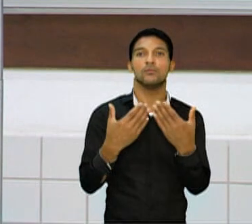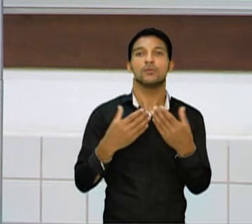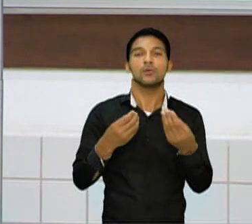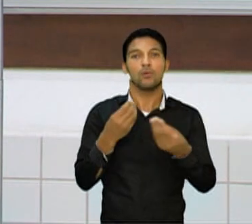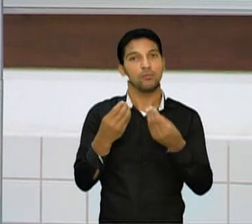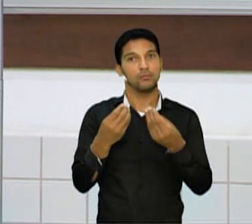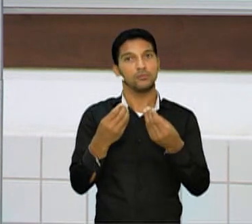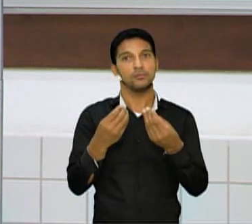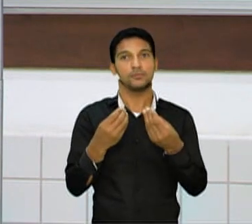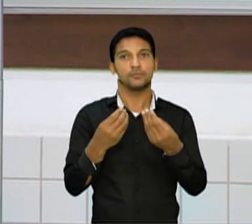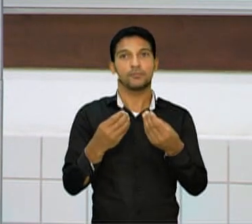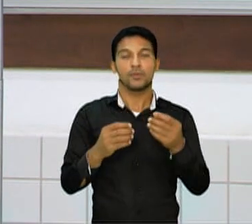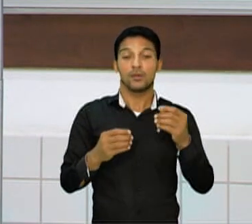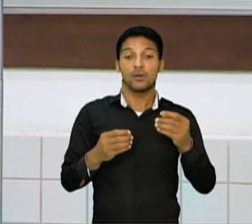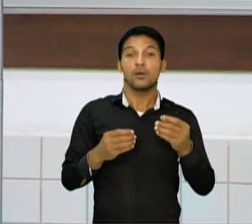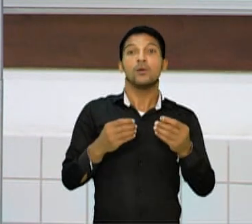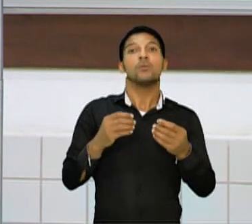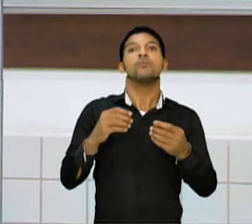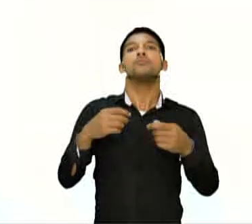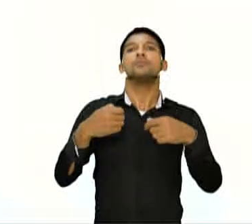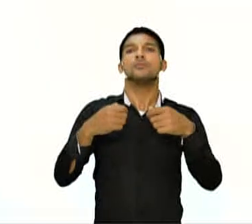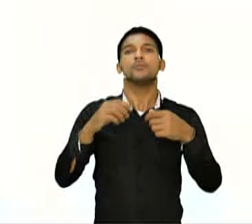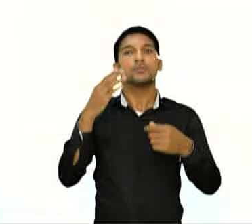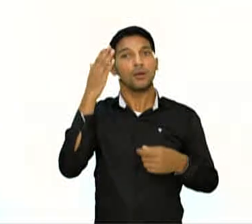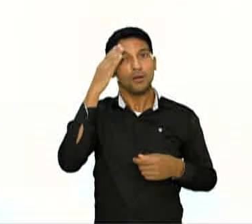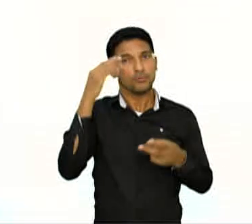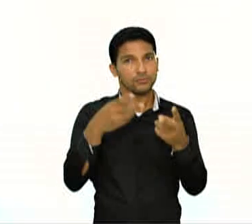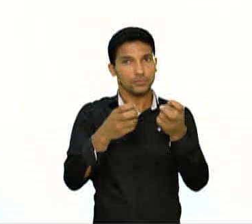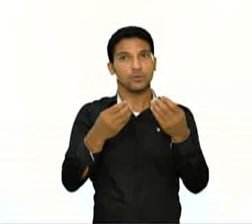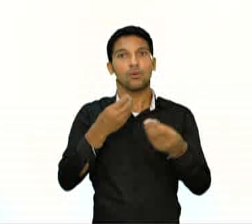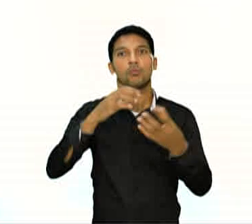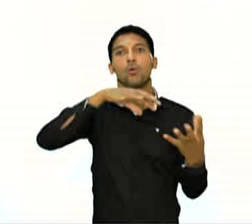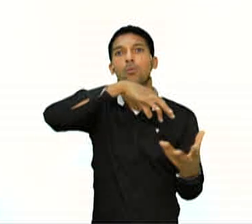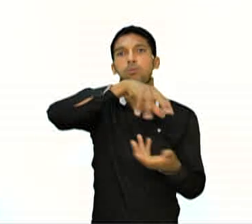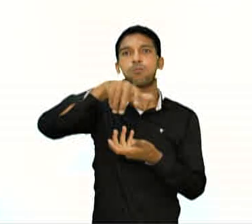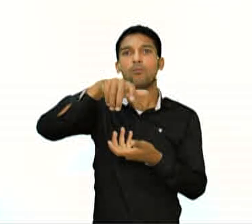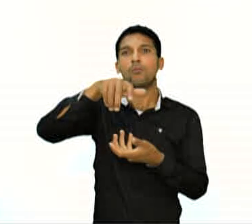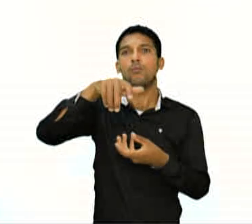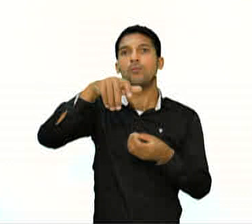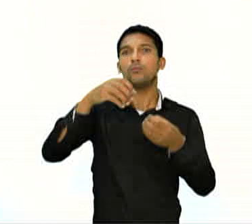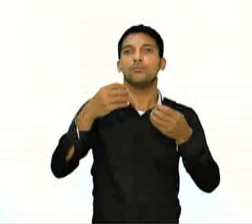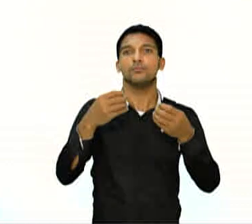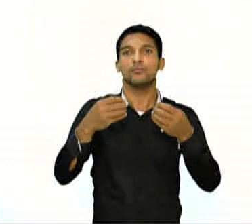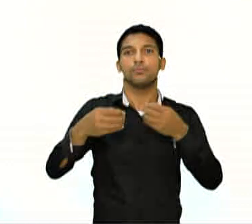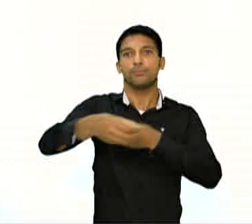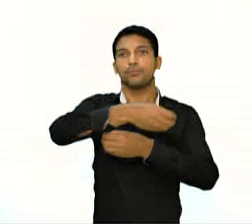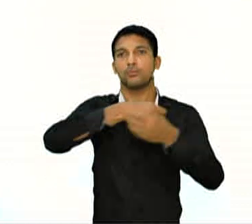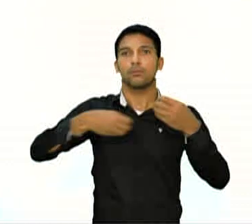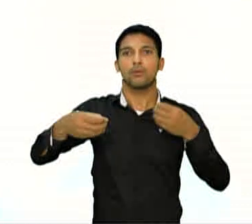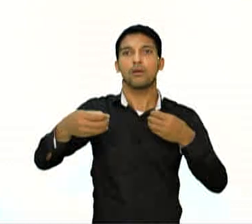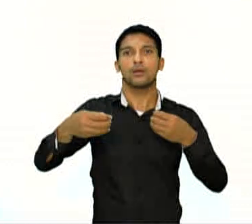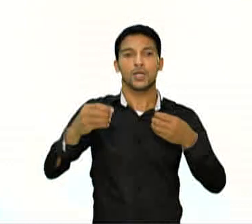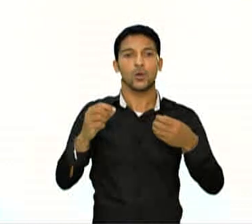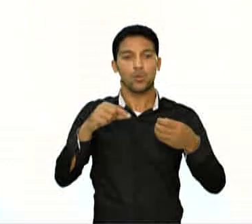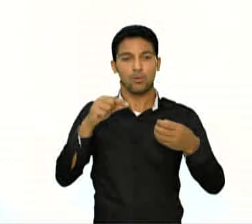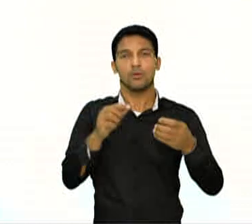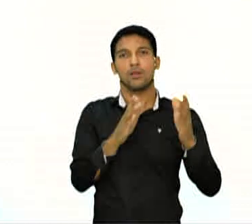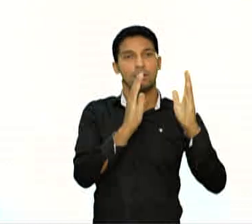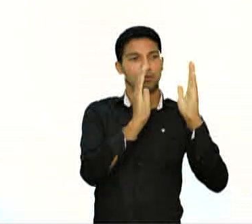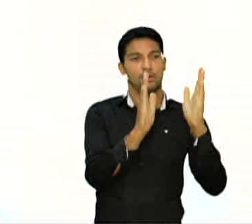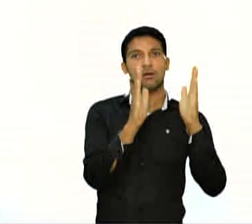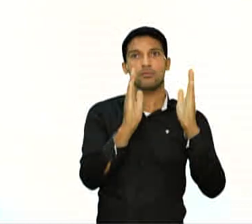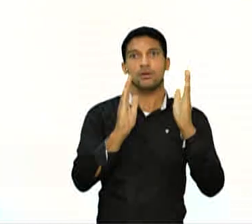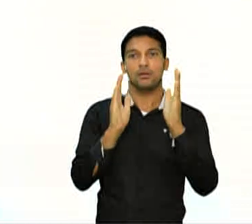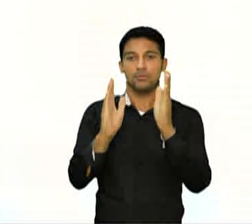que o nosso planeta sempre faz. Então, na verdade, dentro de uma frase muito famosa que a gente